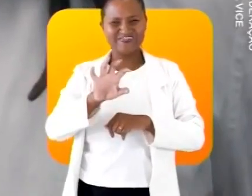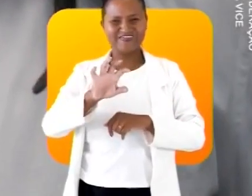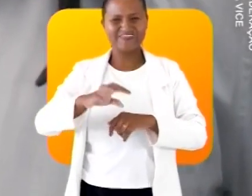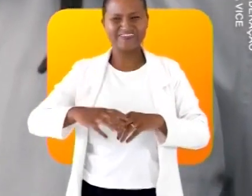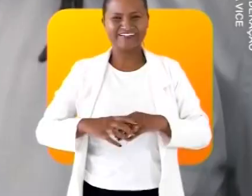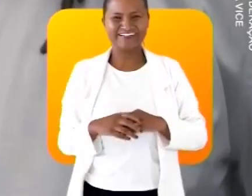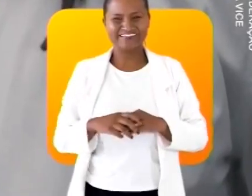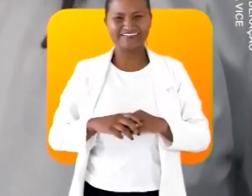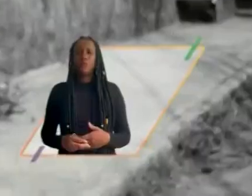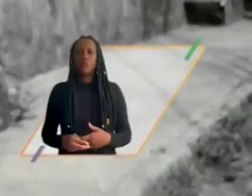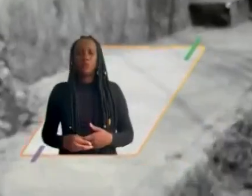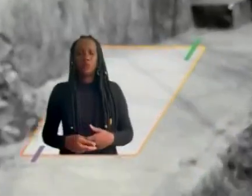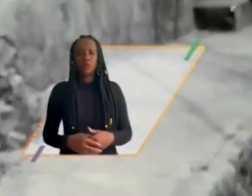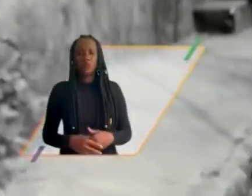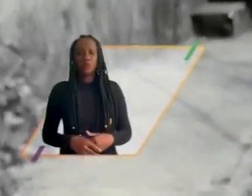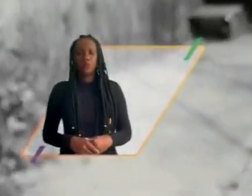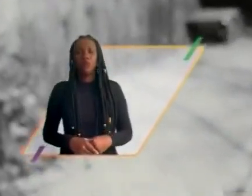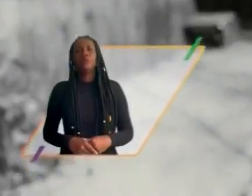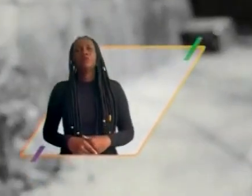de